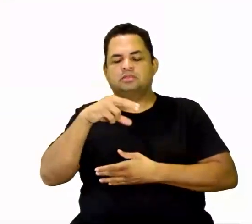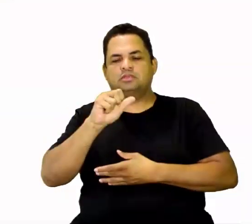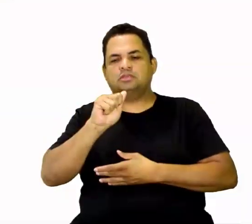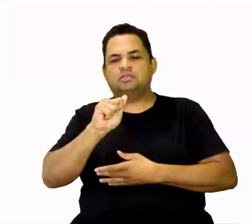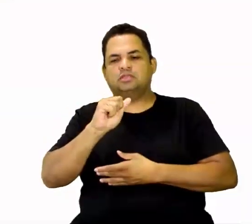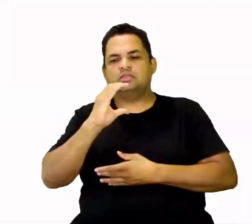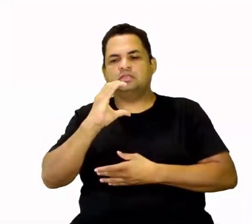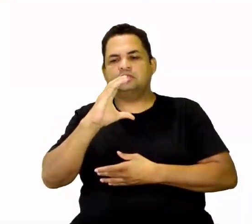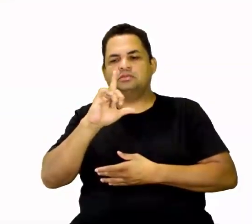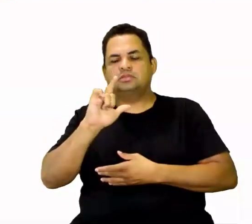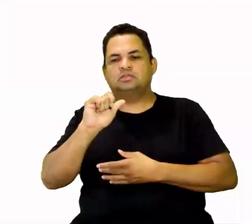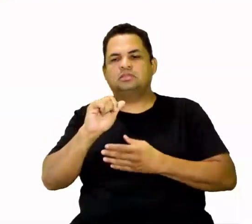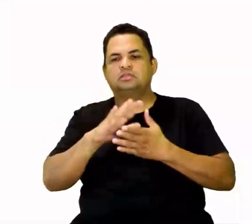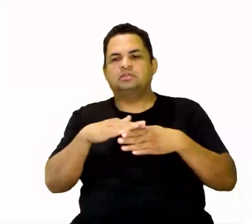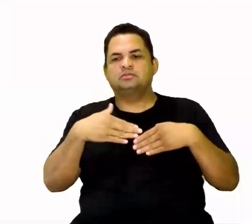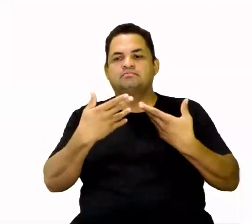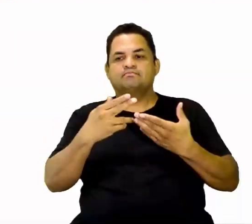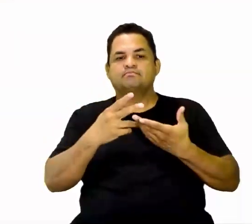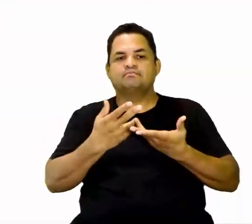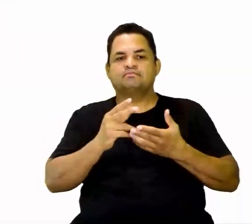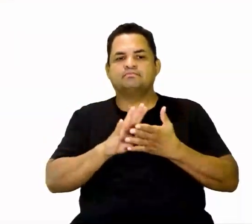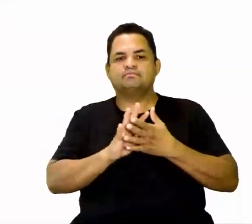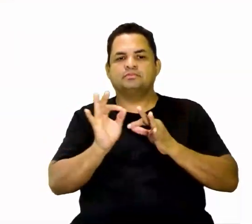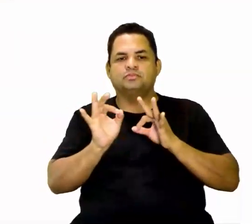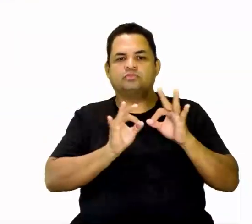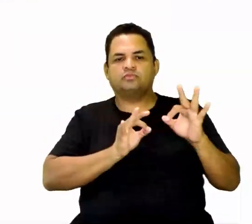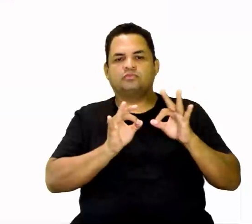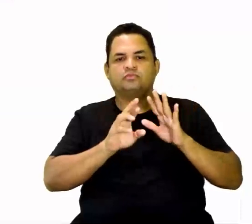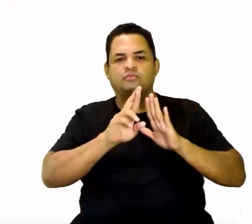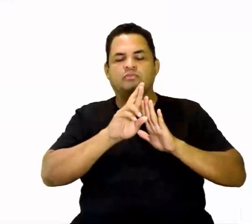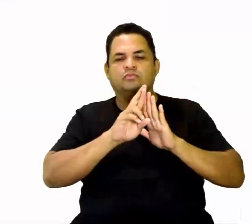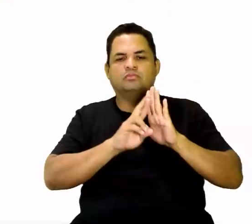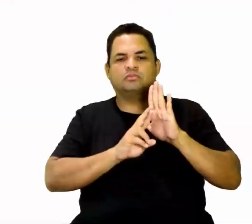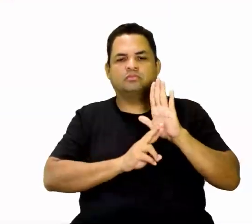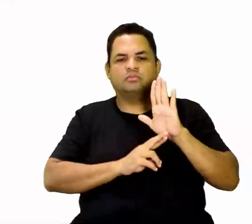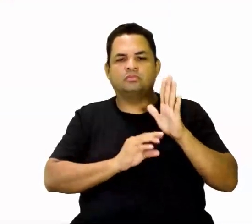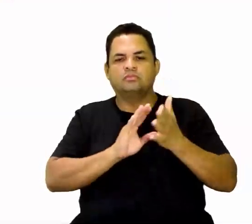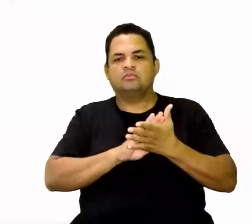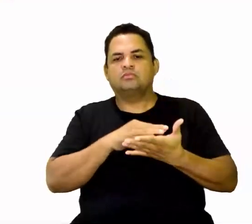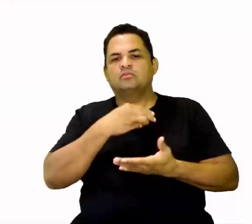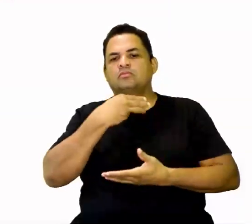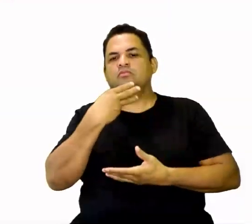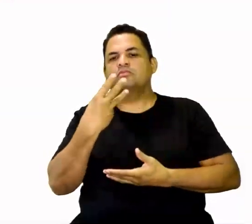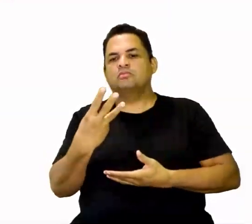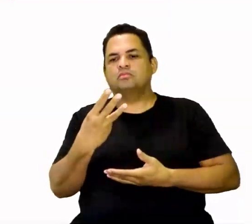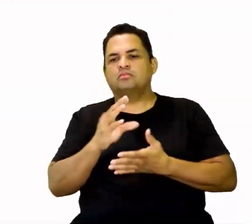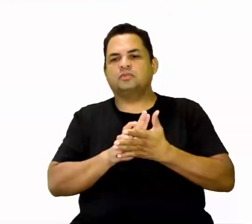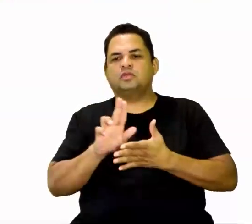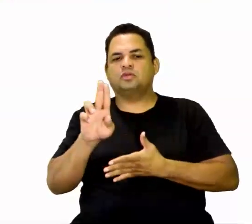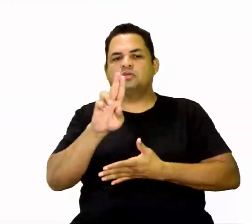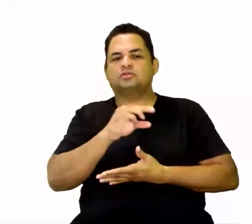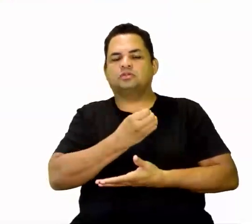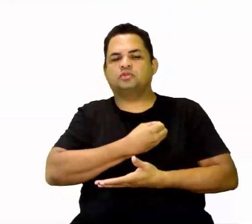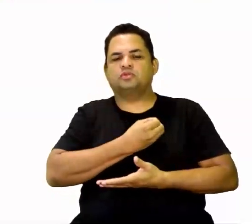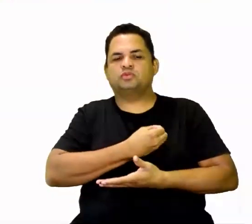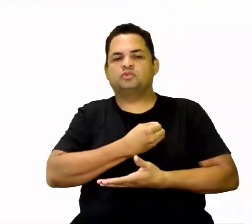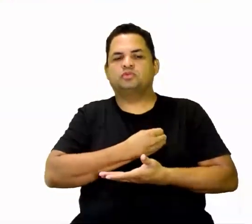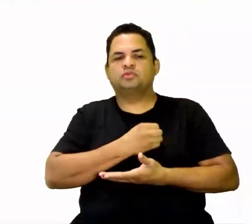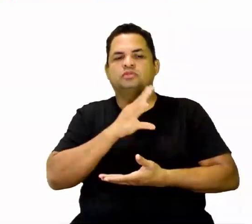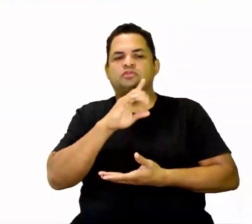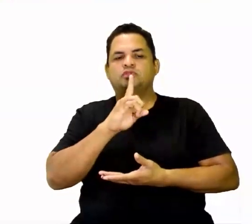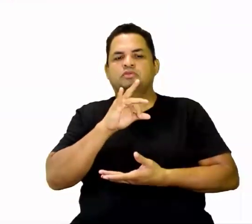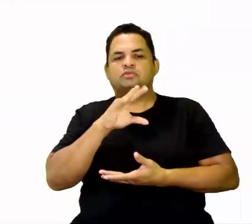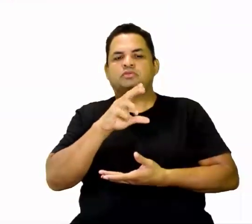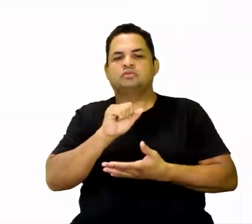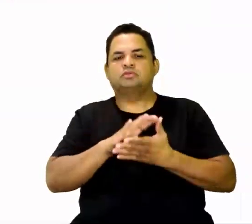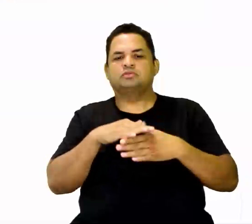Para isso, basta montar uma regra de 3 utilizando o coeficiente de solubilidade,